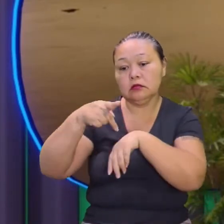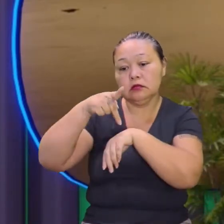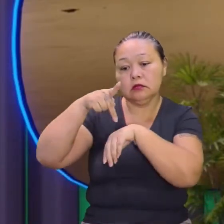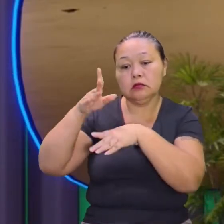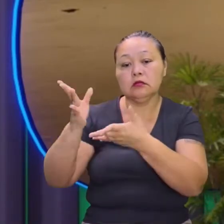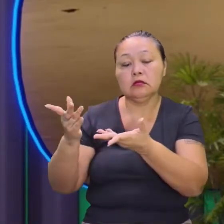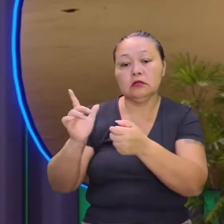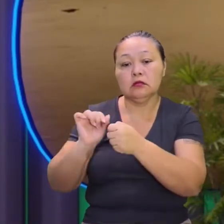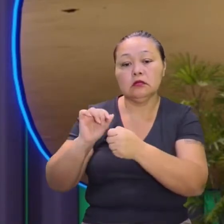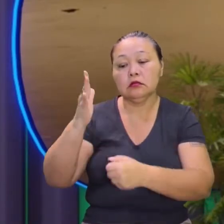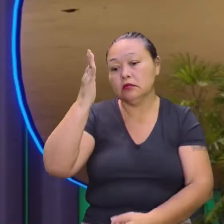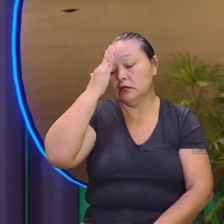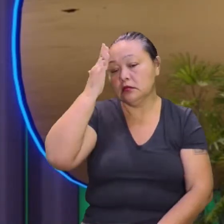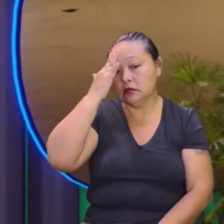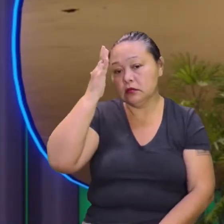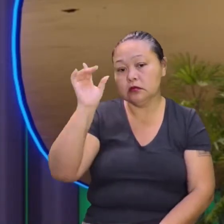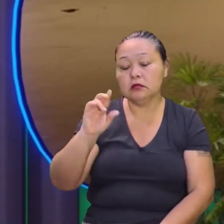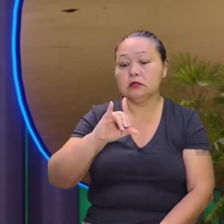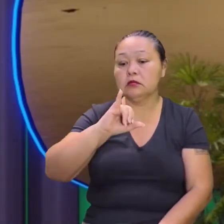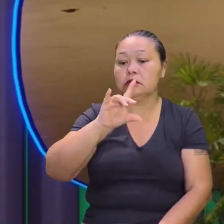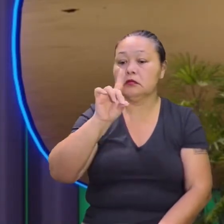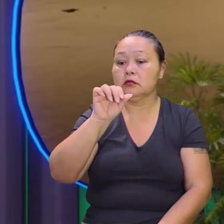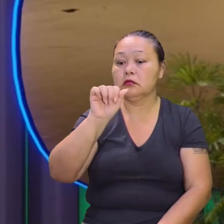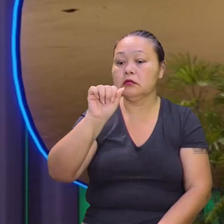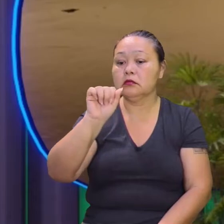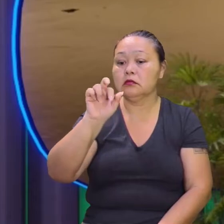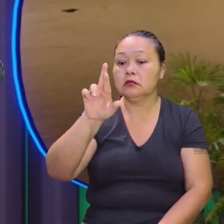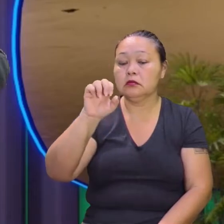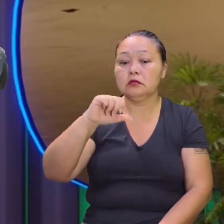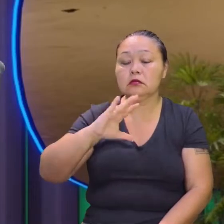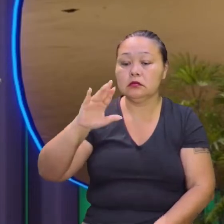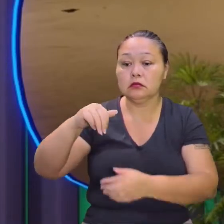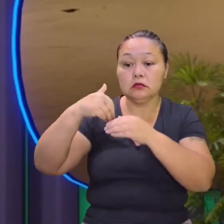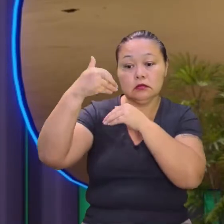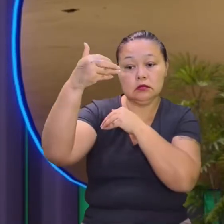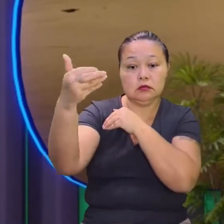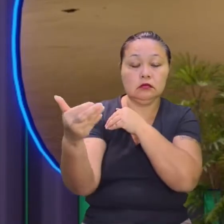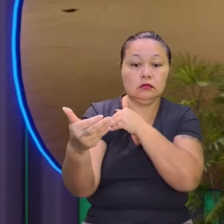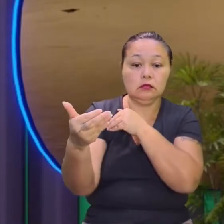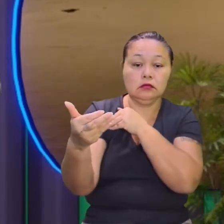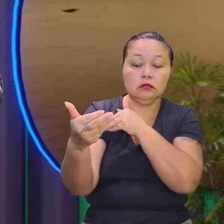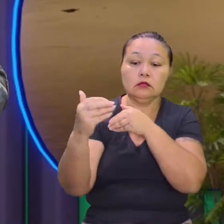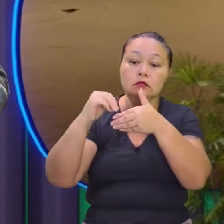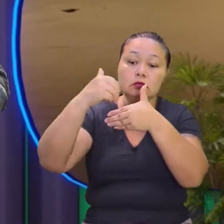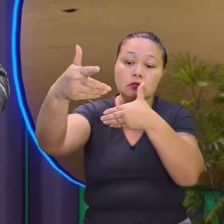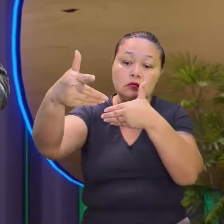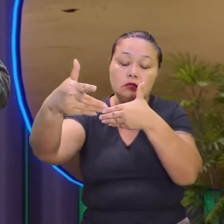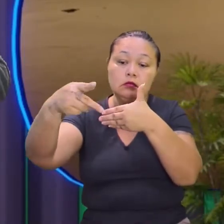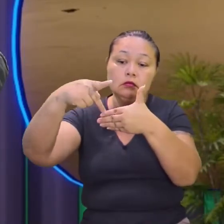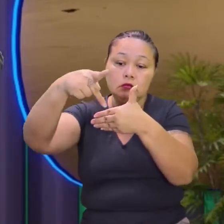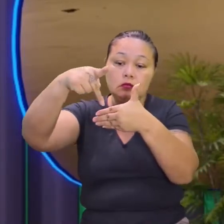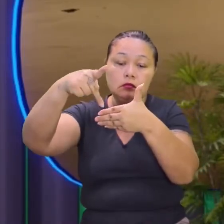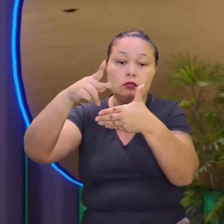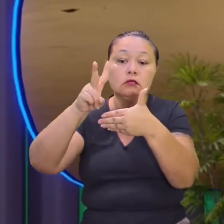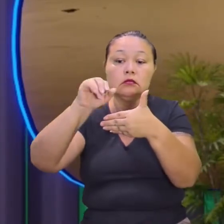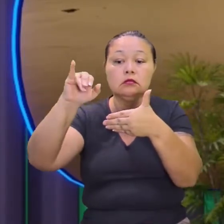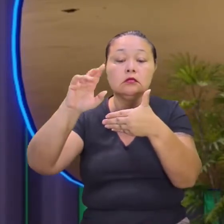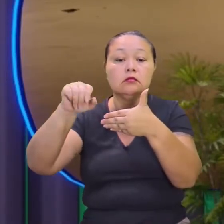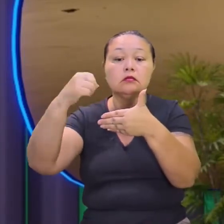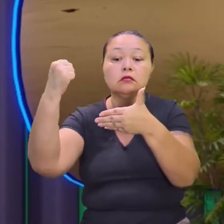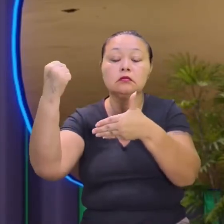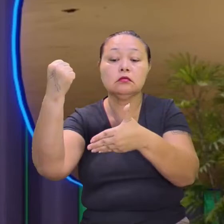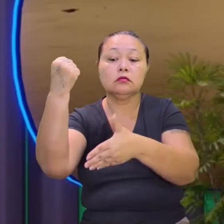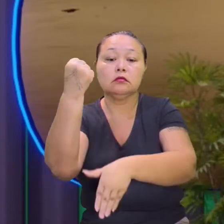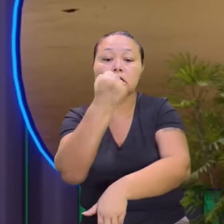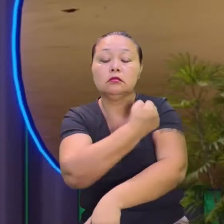pobre. Você sabia que o IDARON, ele atravessa a fronteira e vai